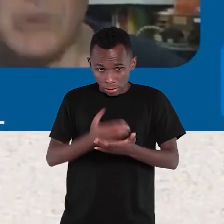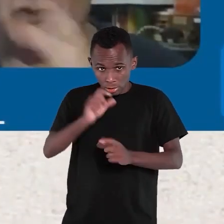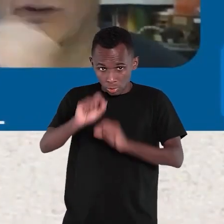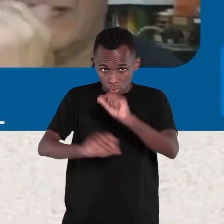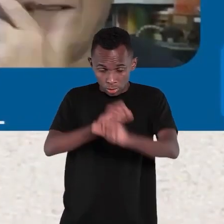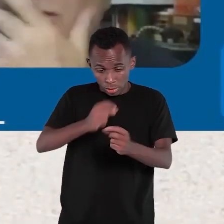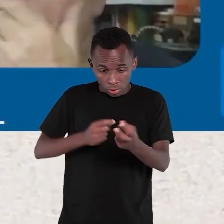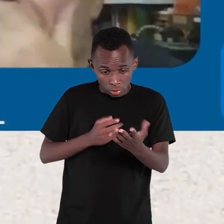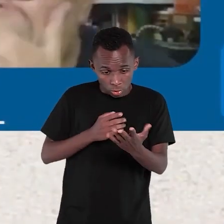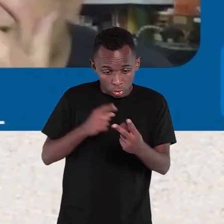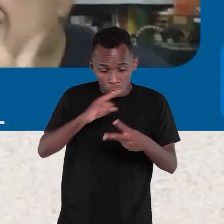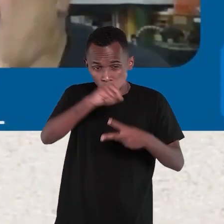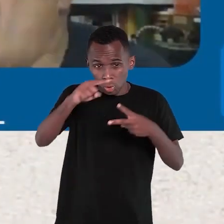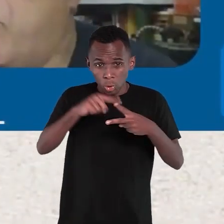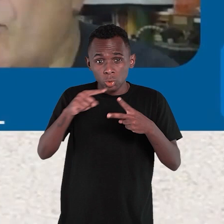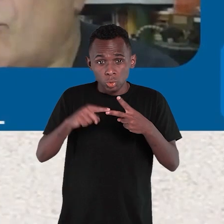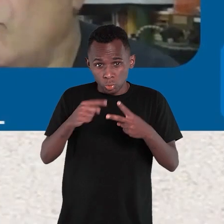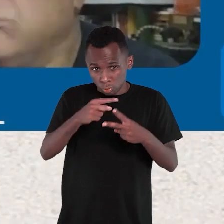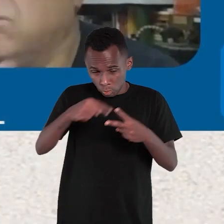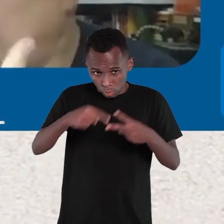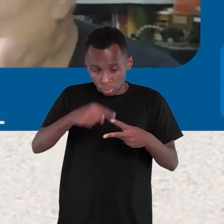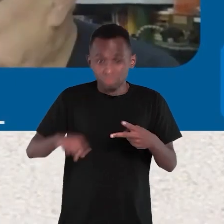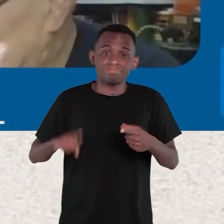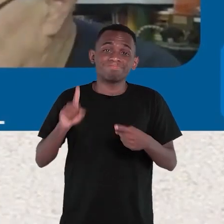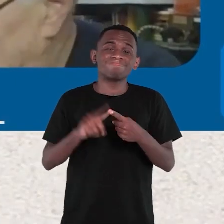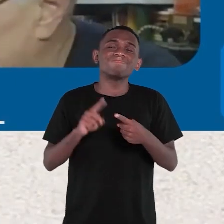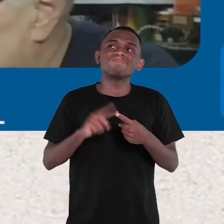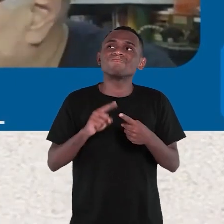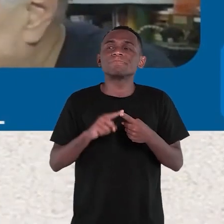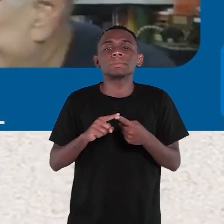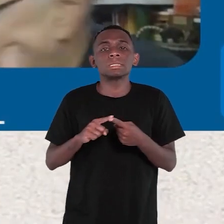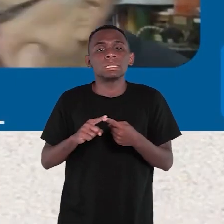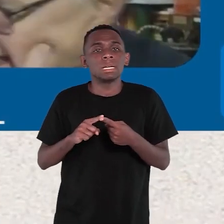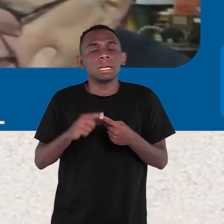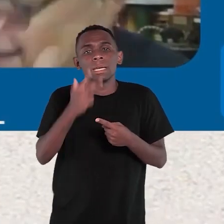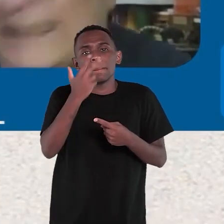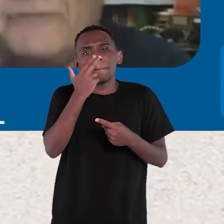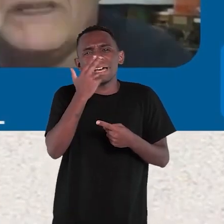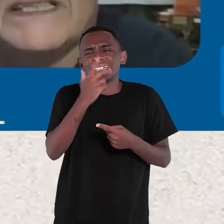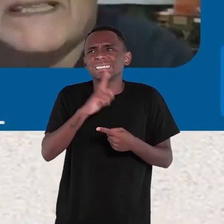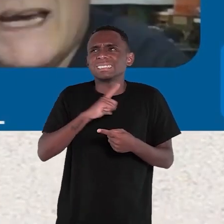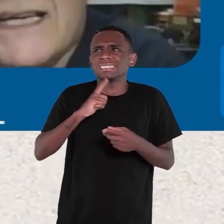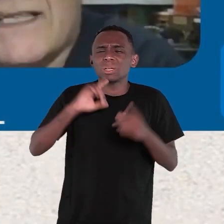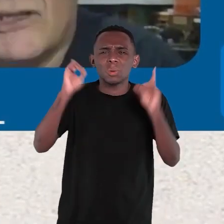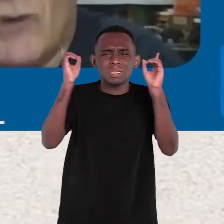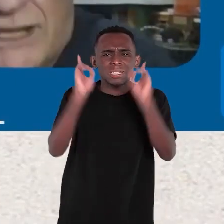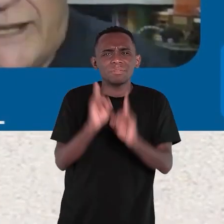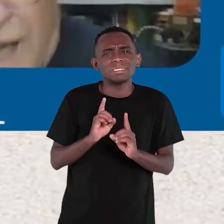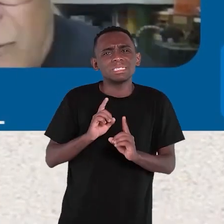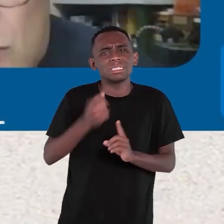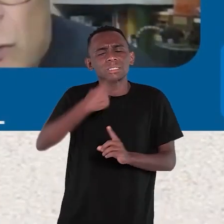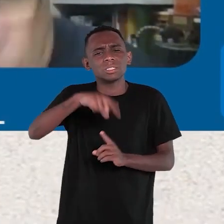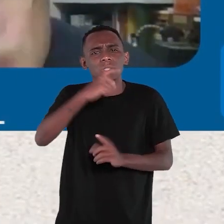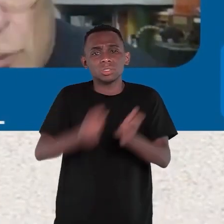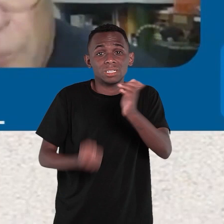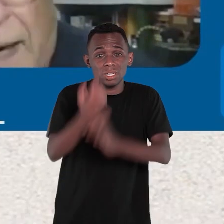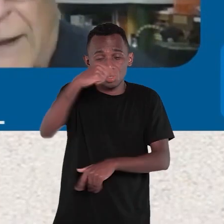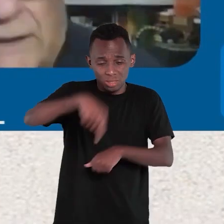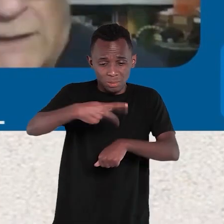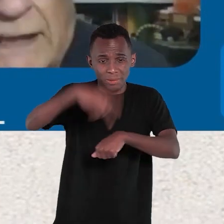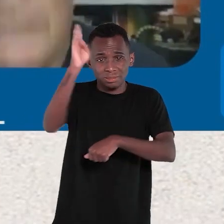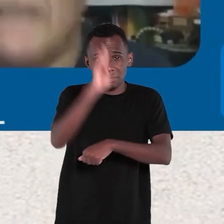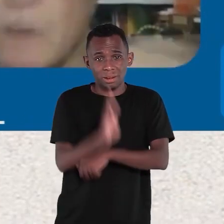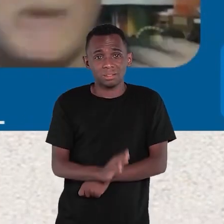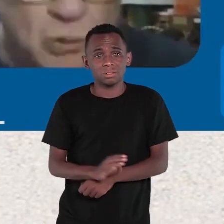tem duas coisas. Tem uma coisa que é um pouco uma espécie de deficiência que nós criamos no nosso